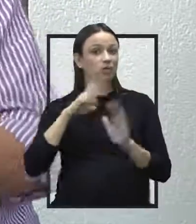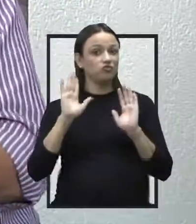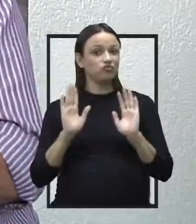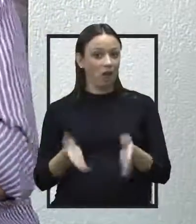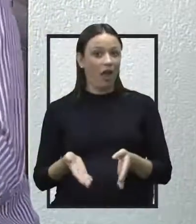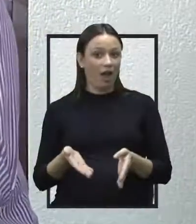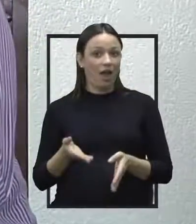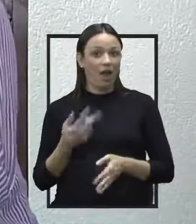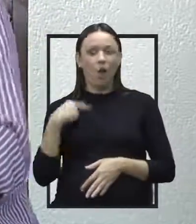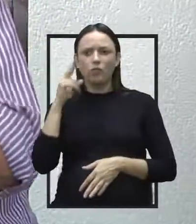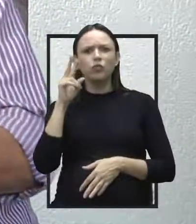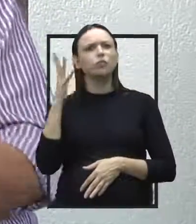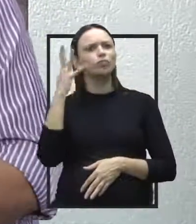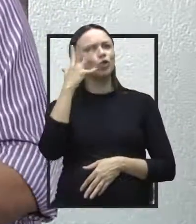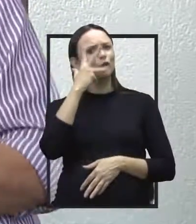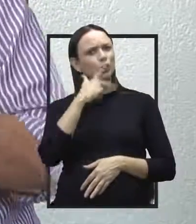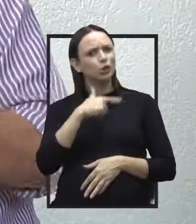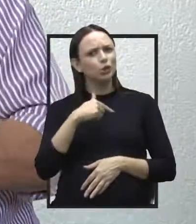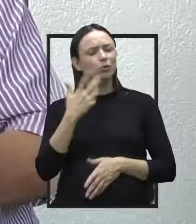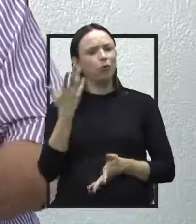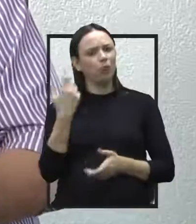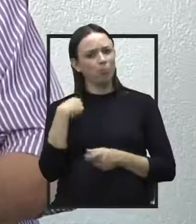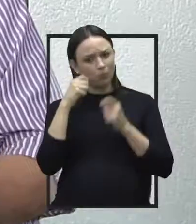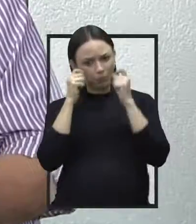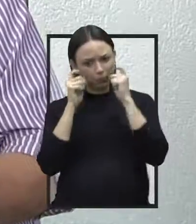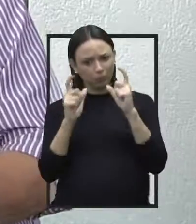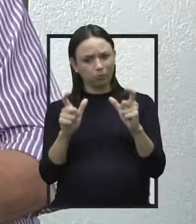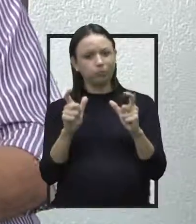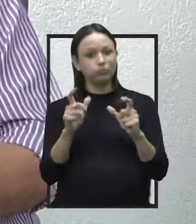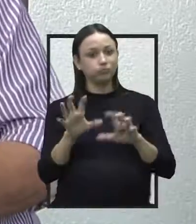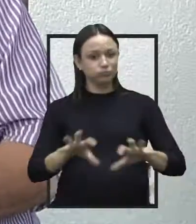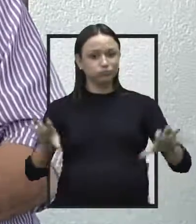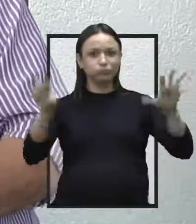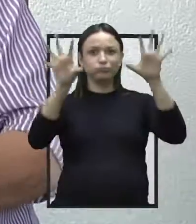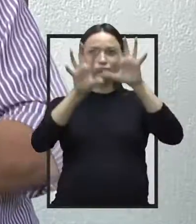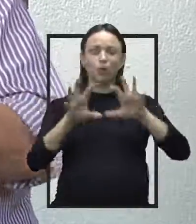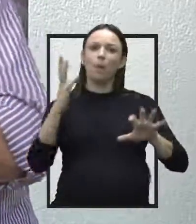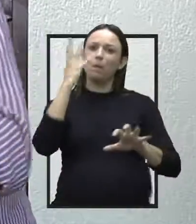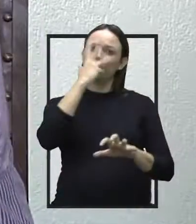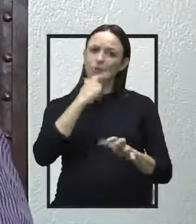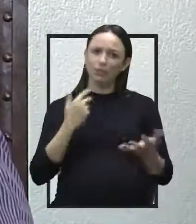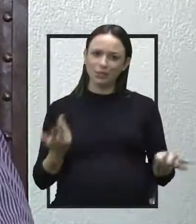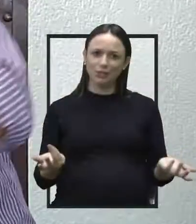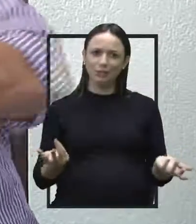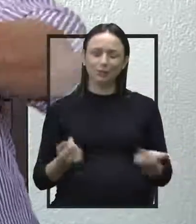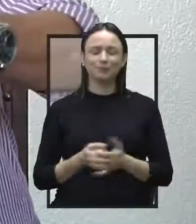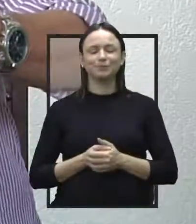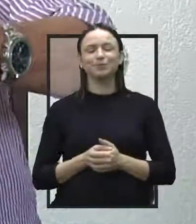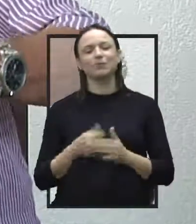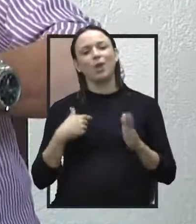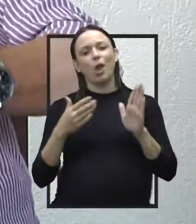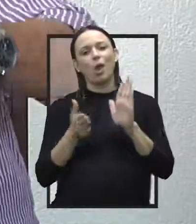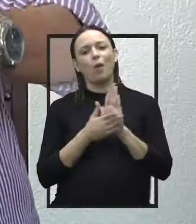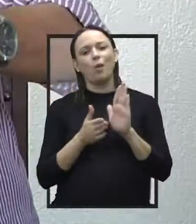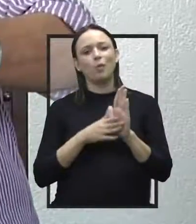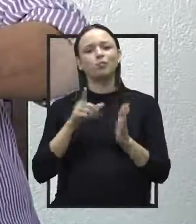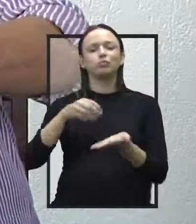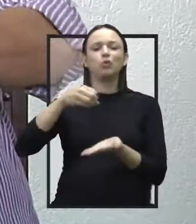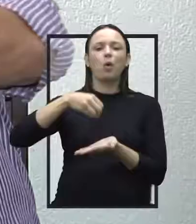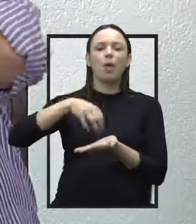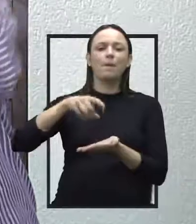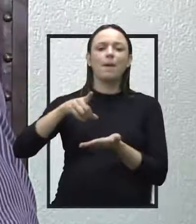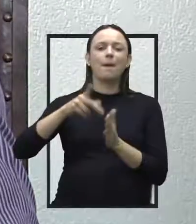alguns que eu vi muito bonito, muito interessante e muito bem decorado. Então, nós estamos propondo, inclusive, cópia